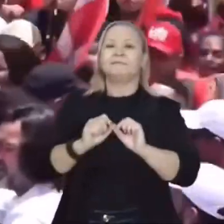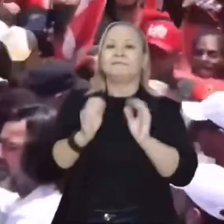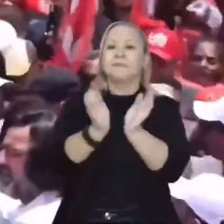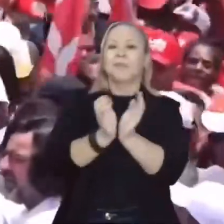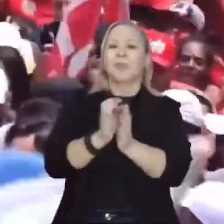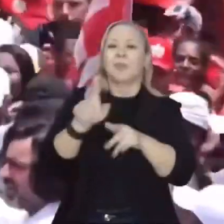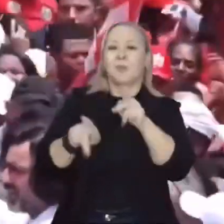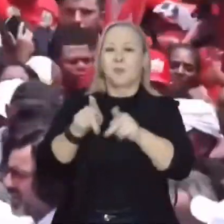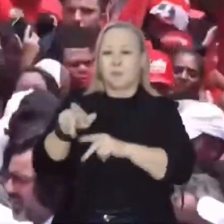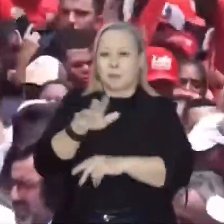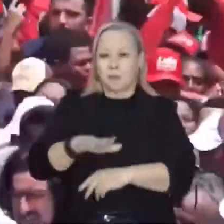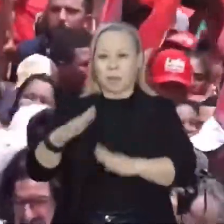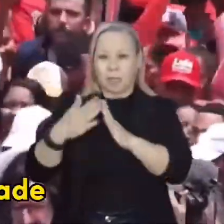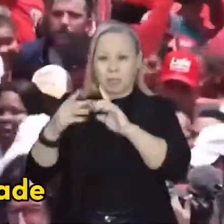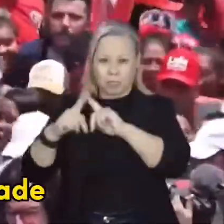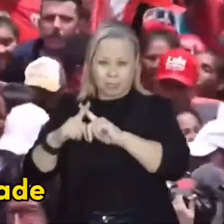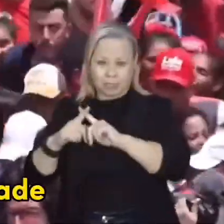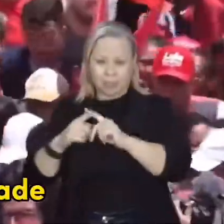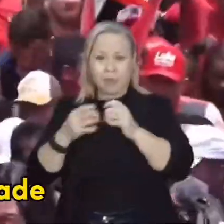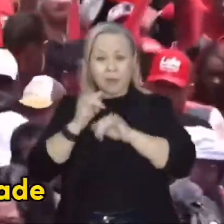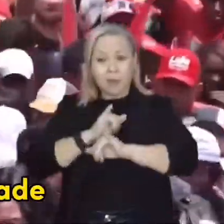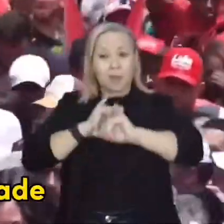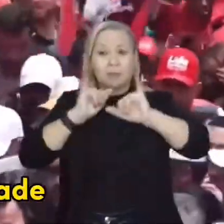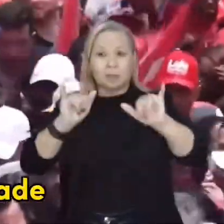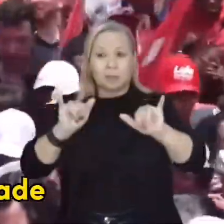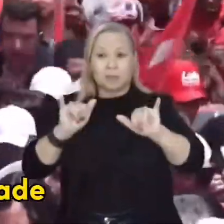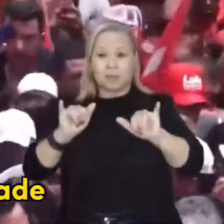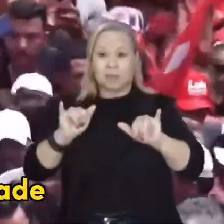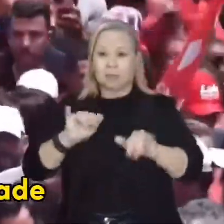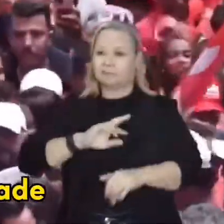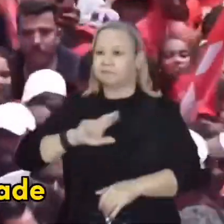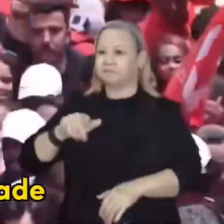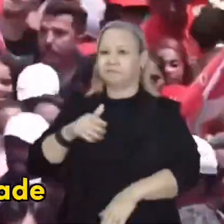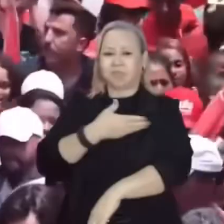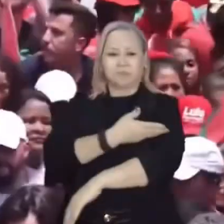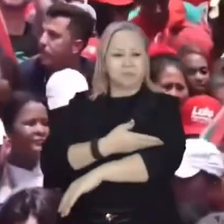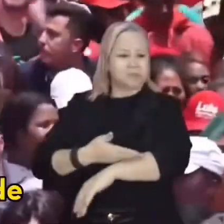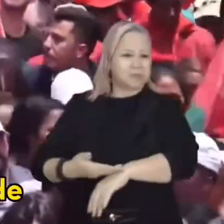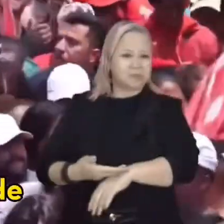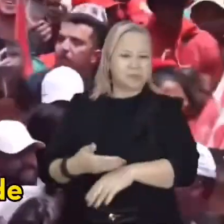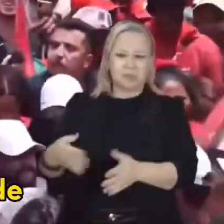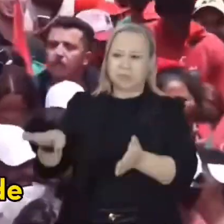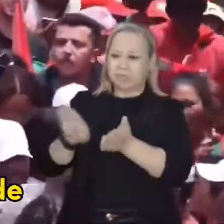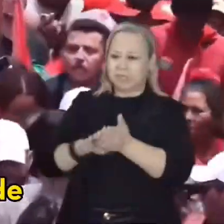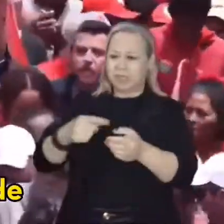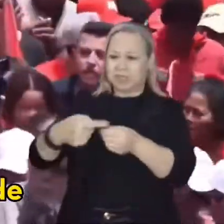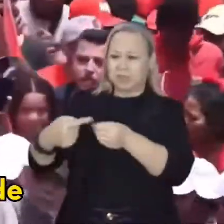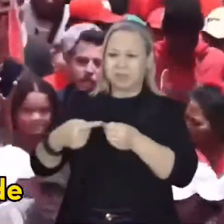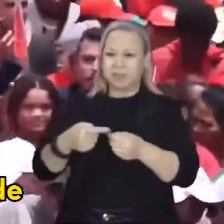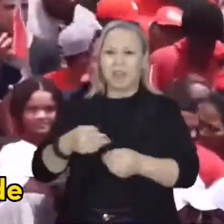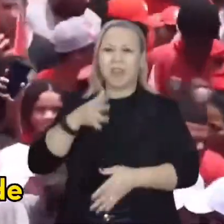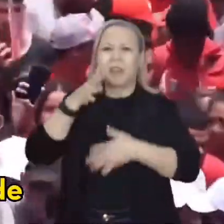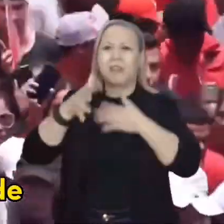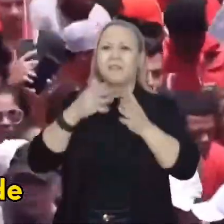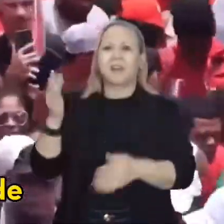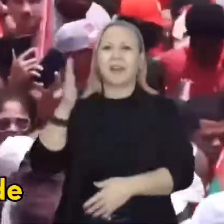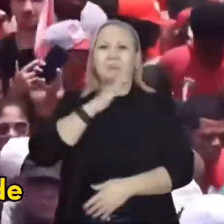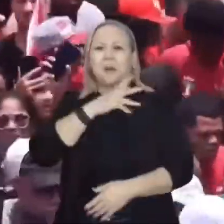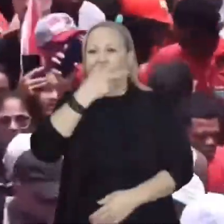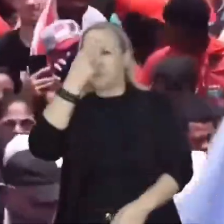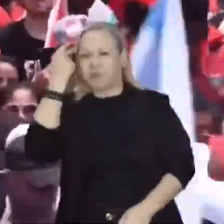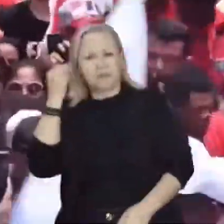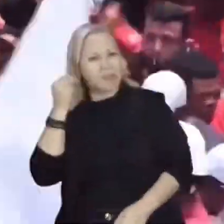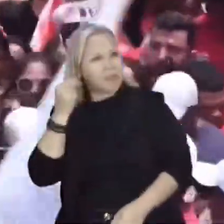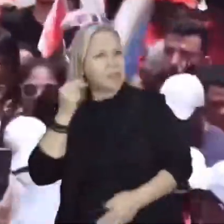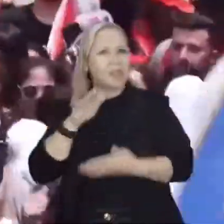Eu só queria dizer para vocês que eu não costumo chegar numa cidade e falar mal nem do prefeito da